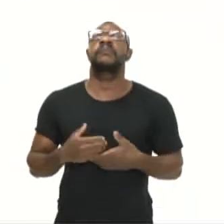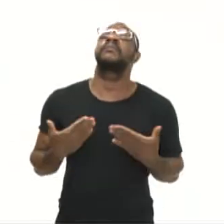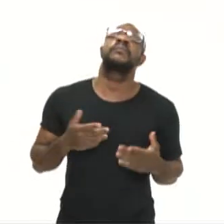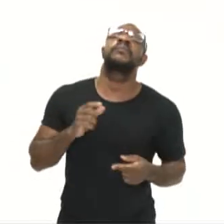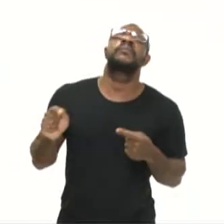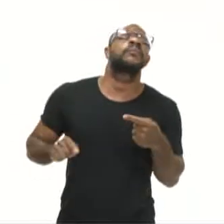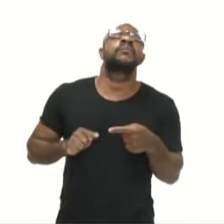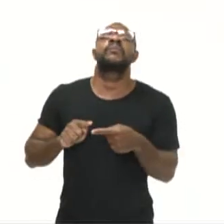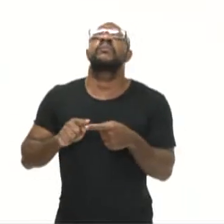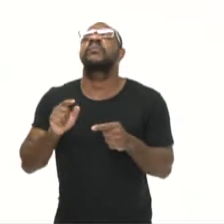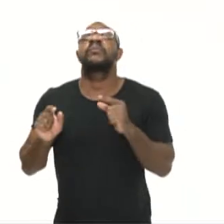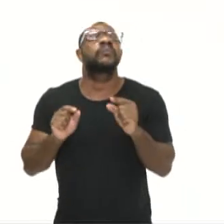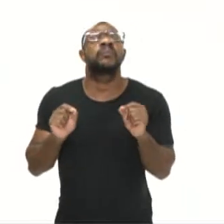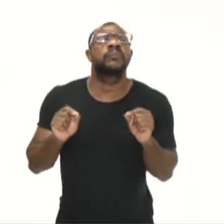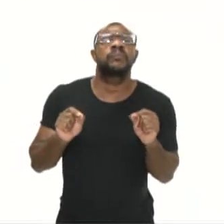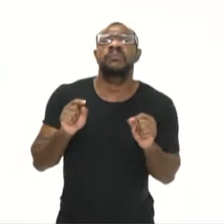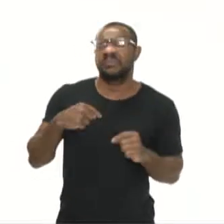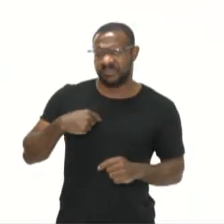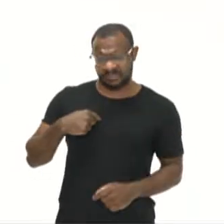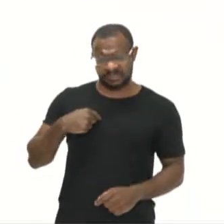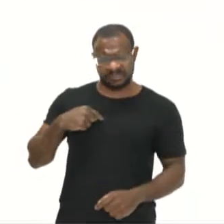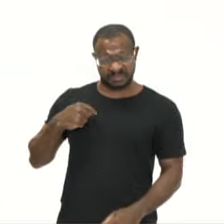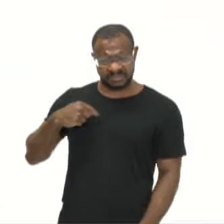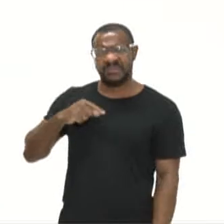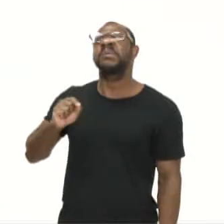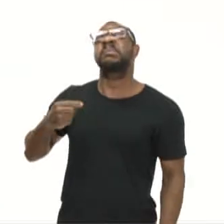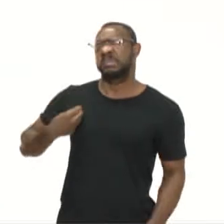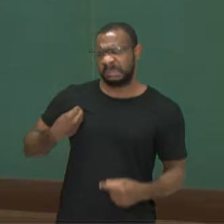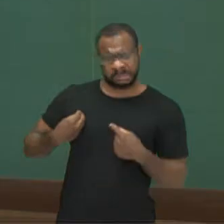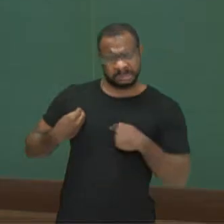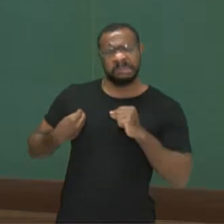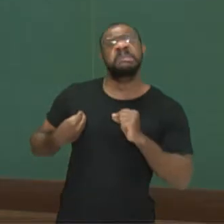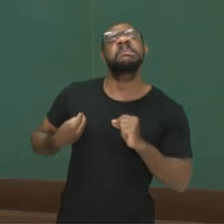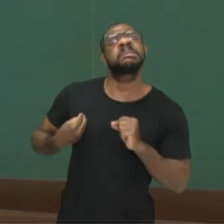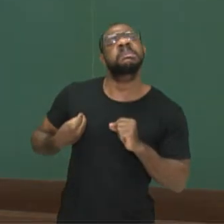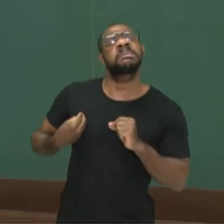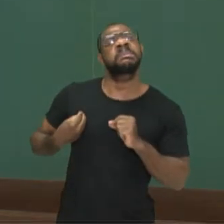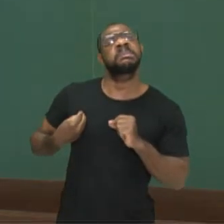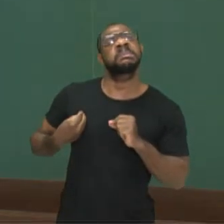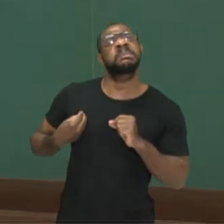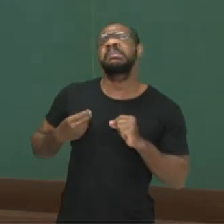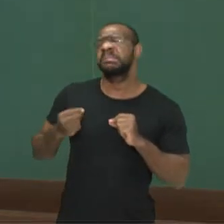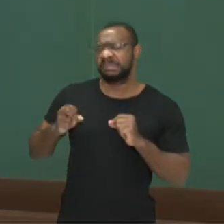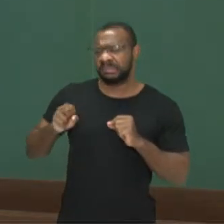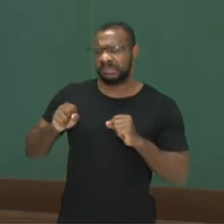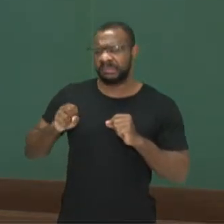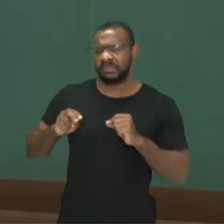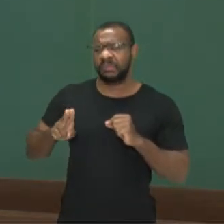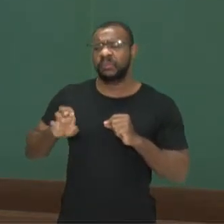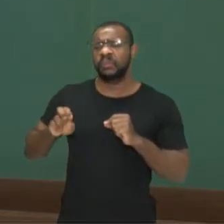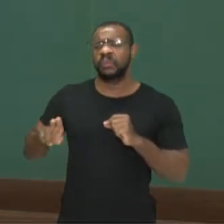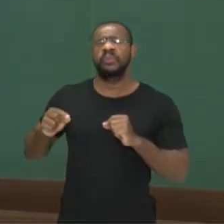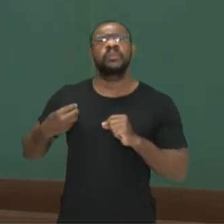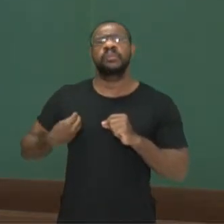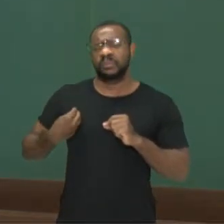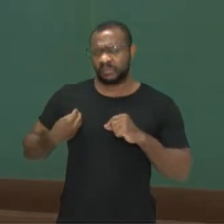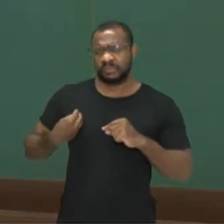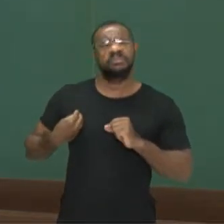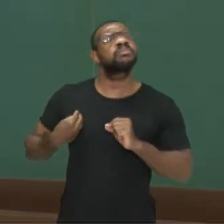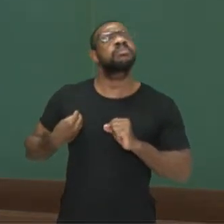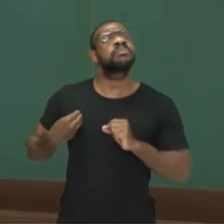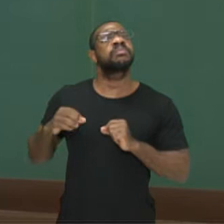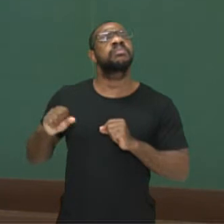tentar reconhecer quem eu sou. Quem sou eu? Este exercício de me olhar no espelho e me